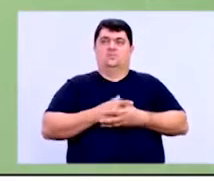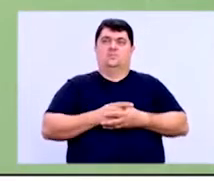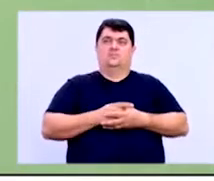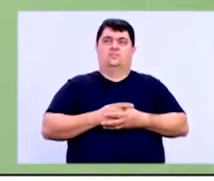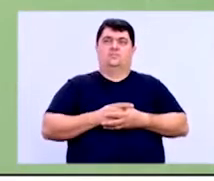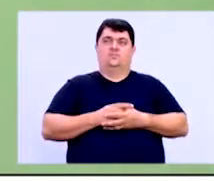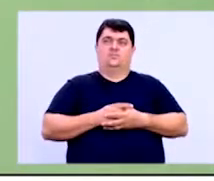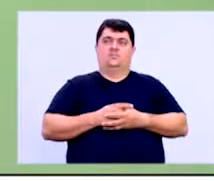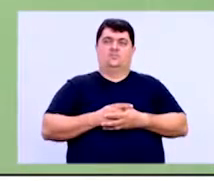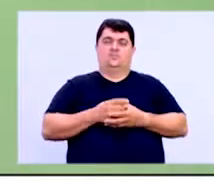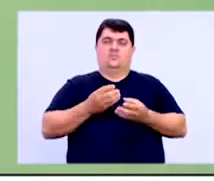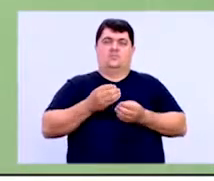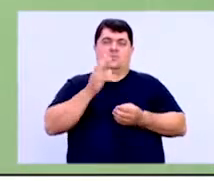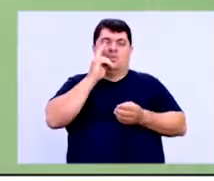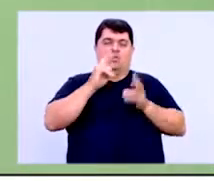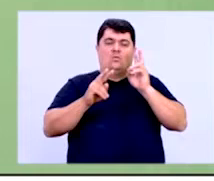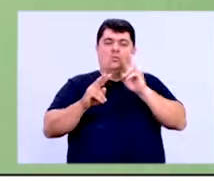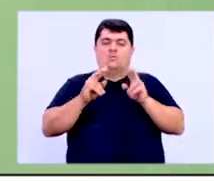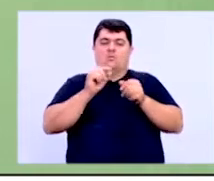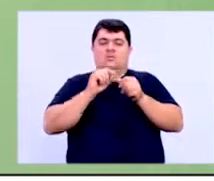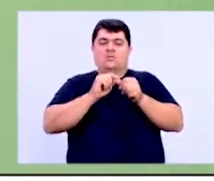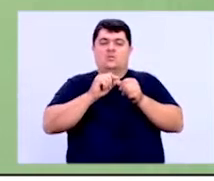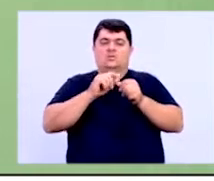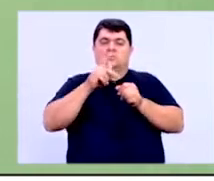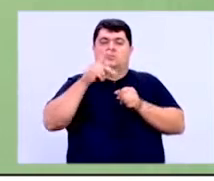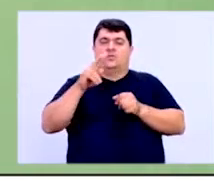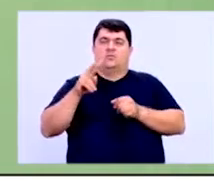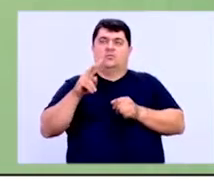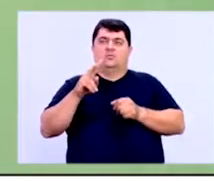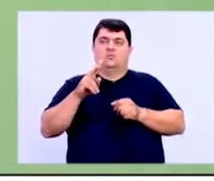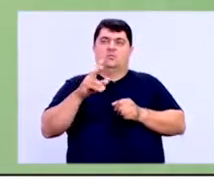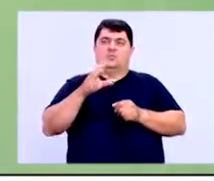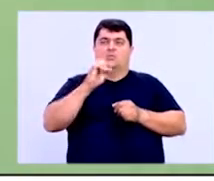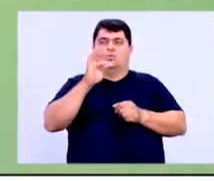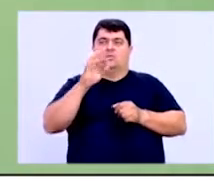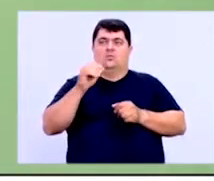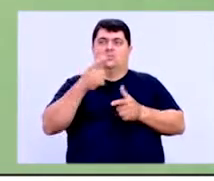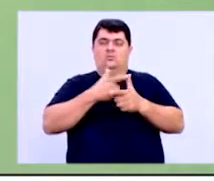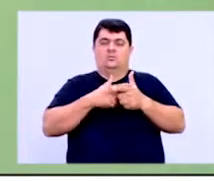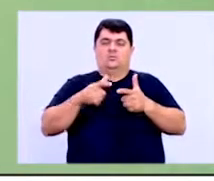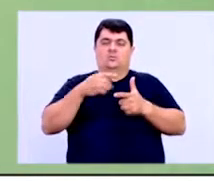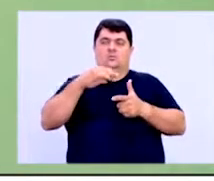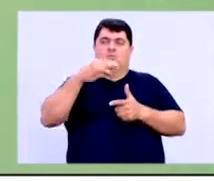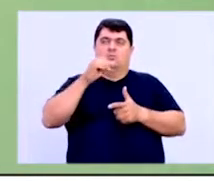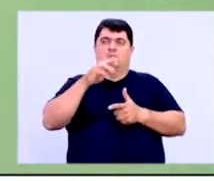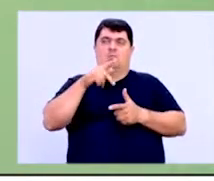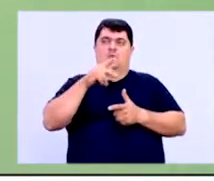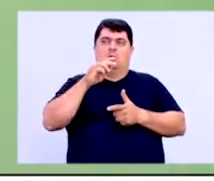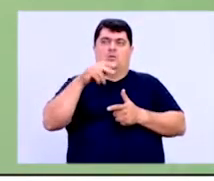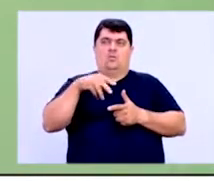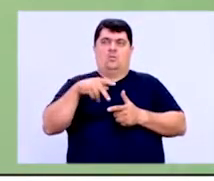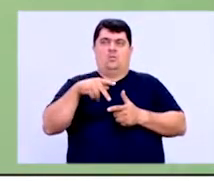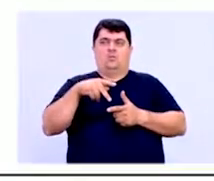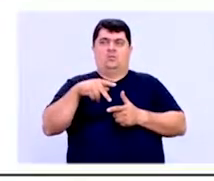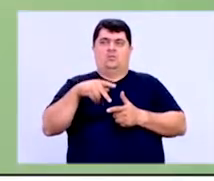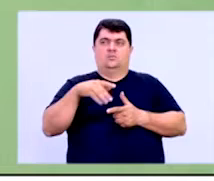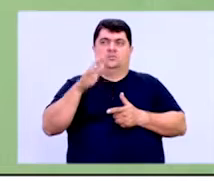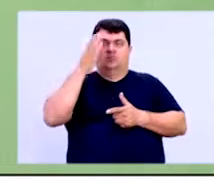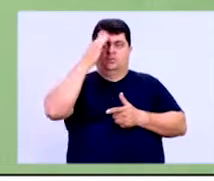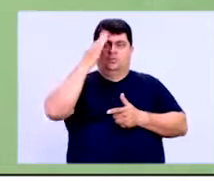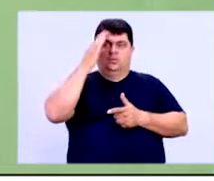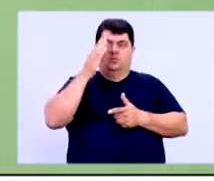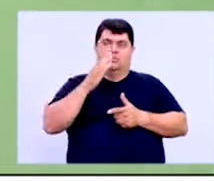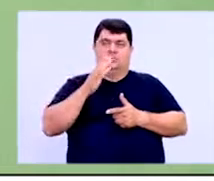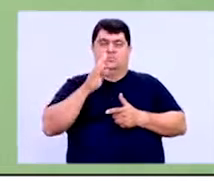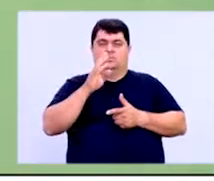O que a gente tem que ver para fazer nosso preço de venda à vista? Custo dividido pelo make-up. O make-up a gente já sabe, não sabe?